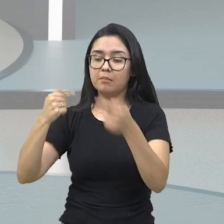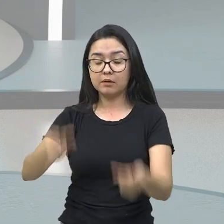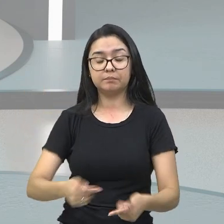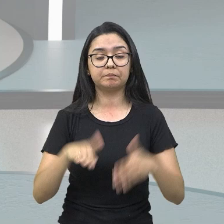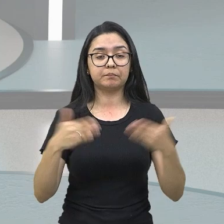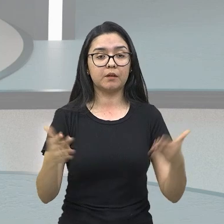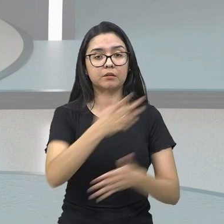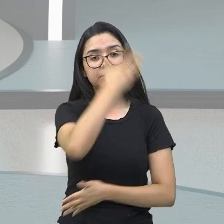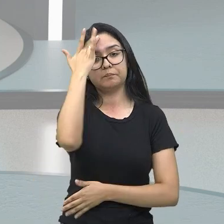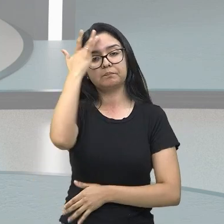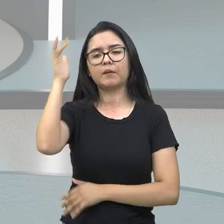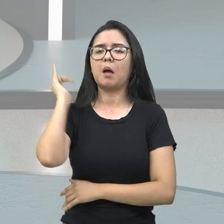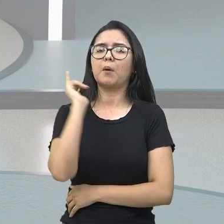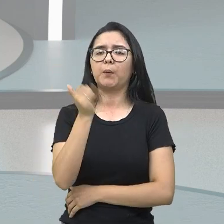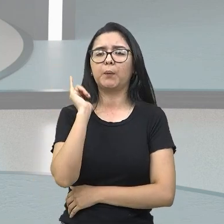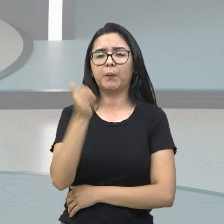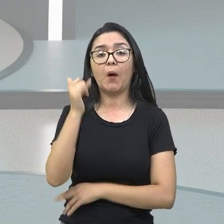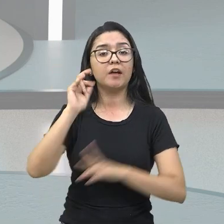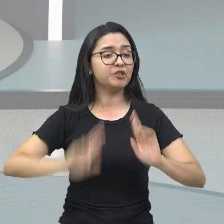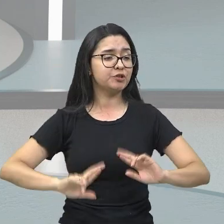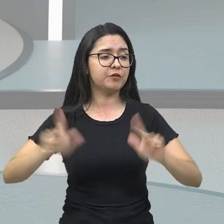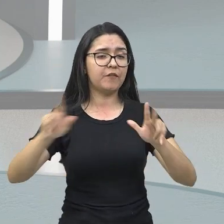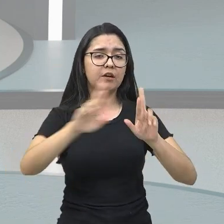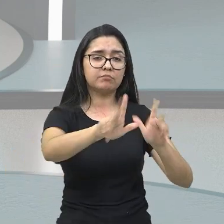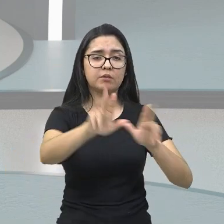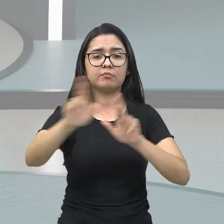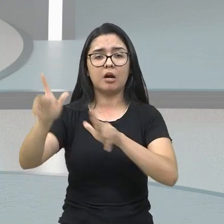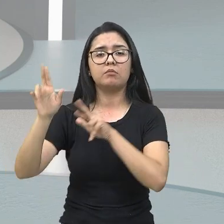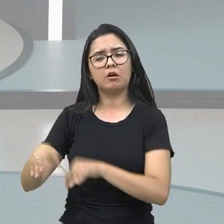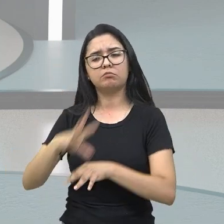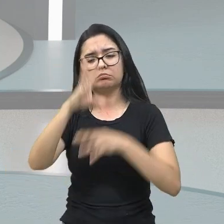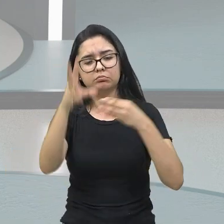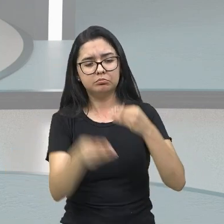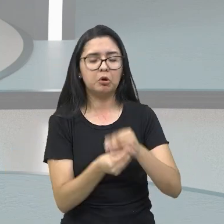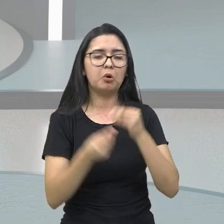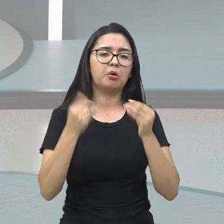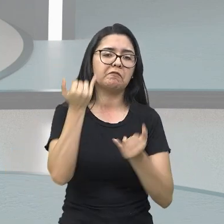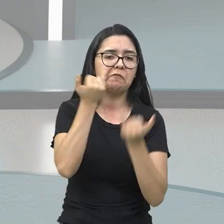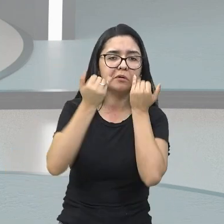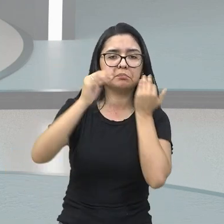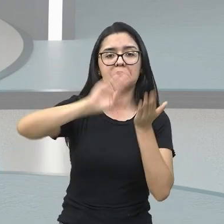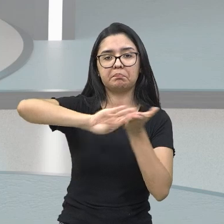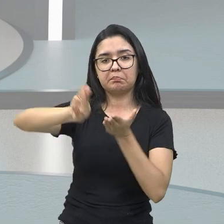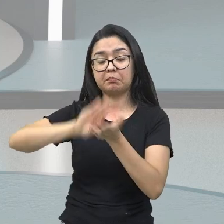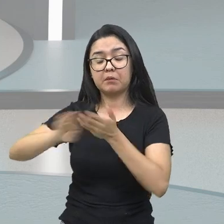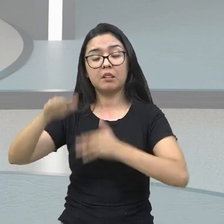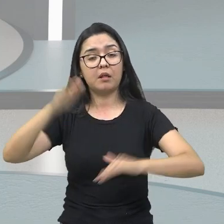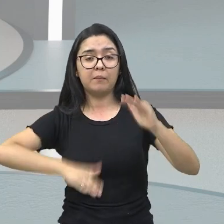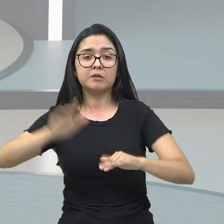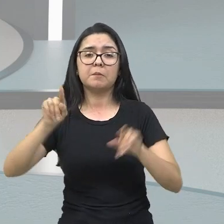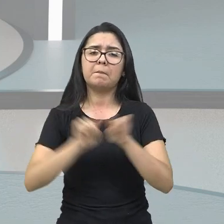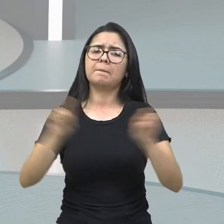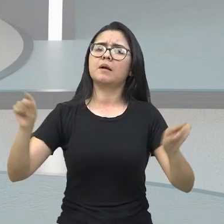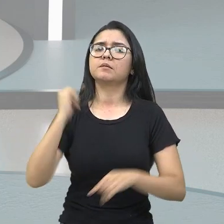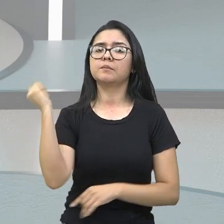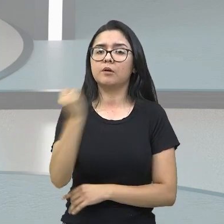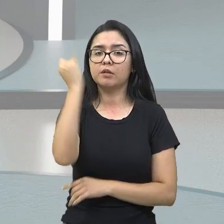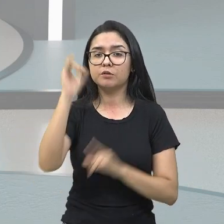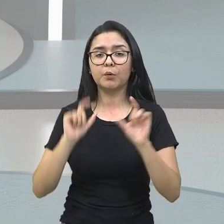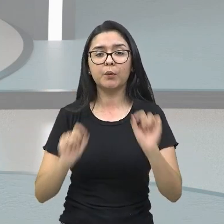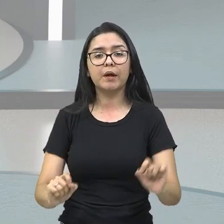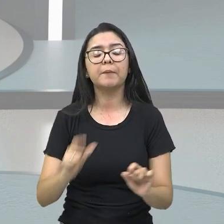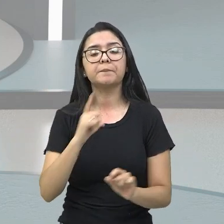pessoas contarão de forma diferente, vão acrescentar ou retirar algumas informações, mas o essencial, ele geralmente